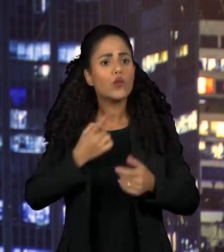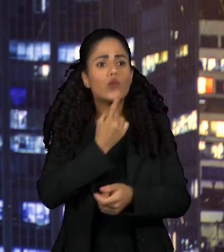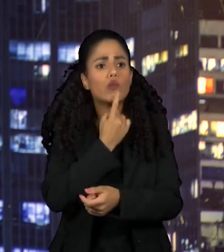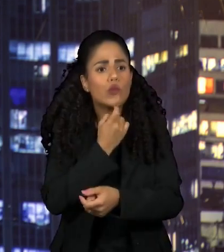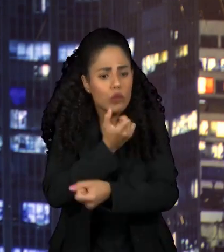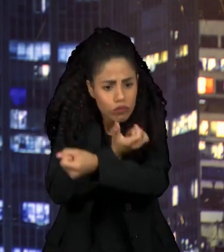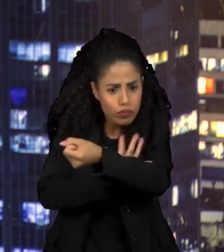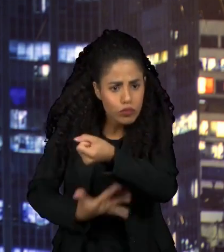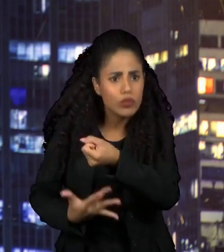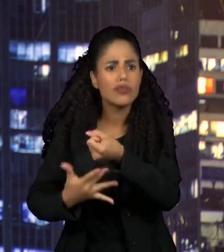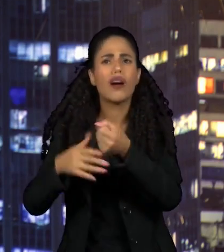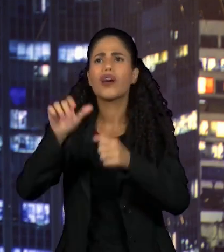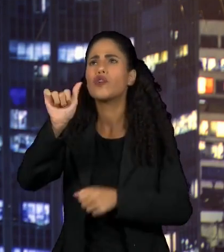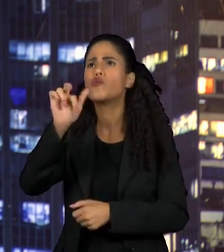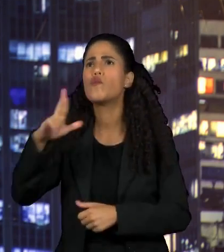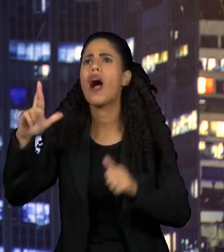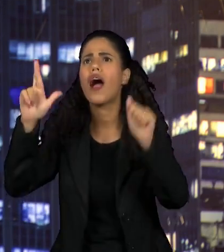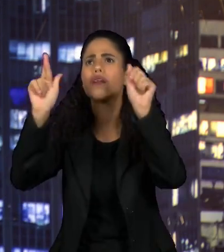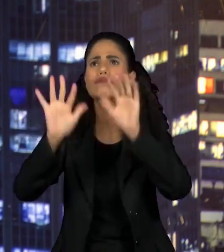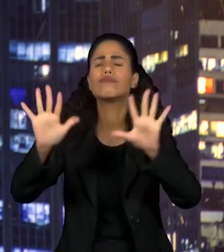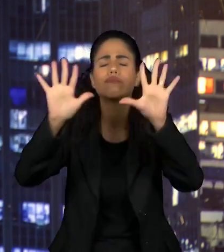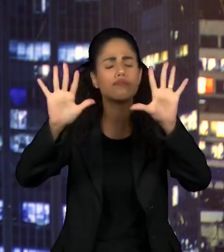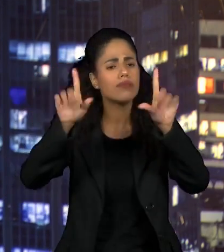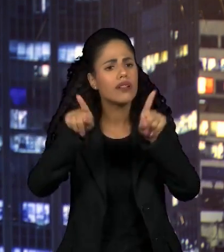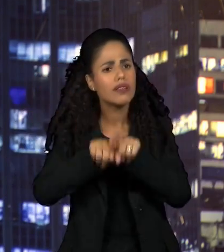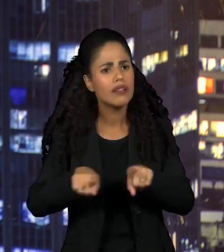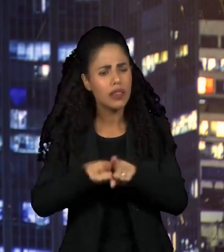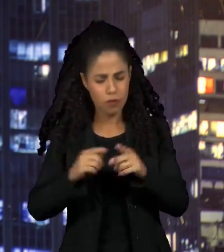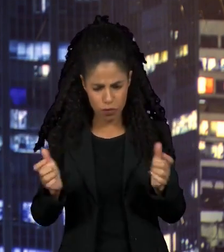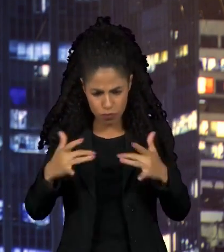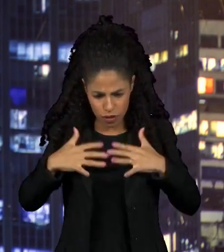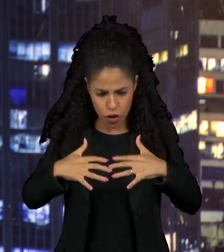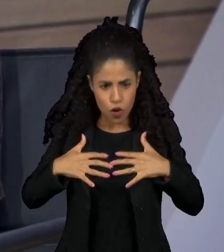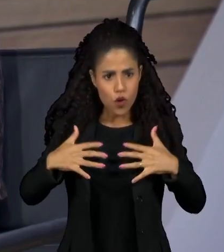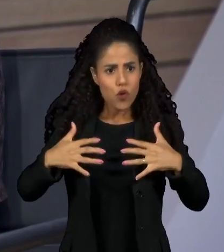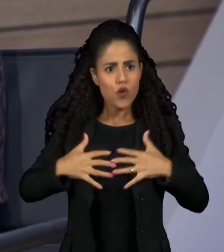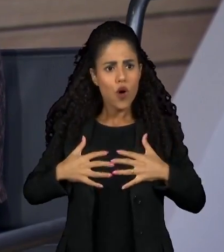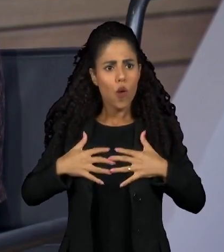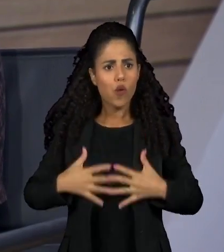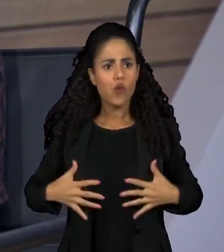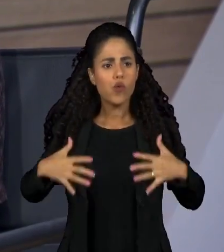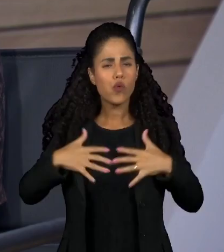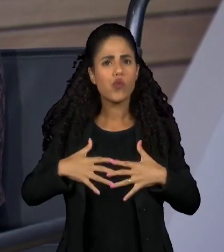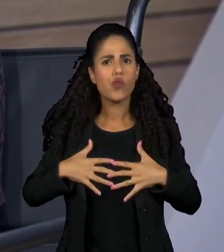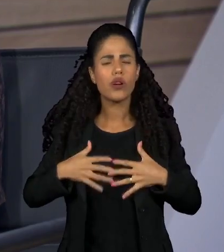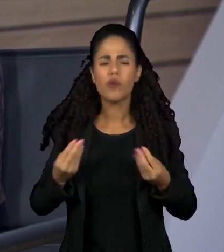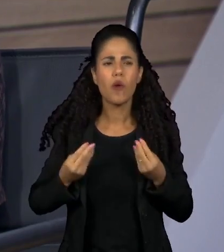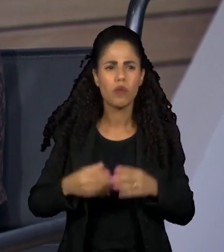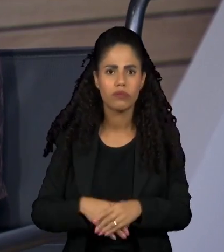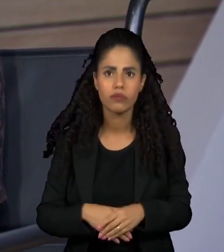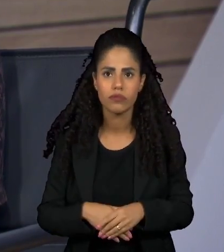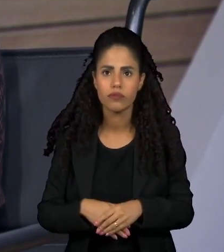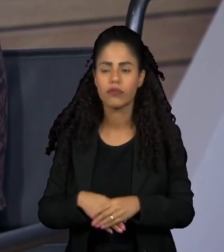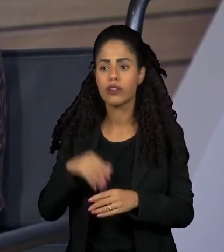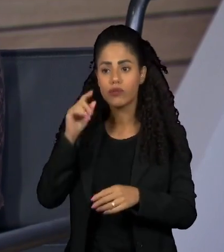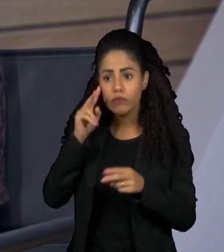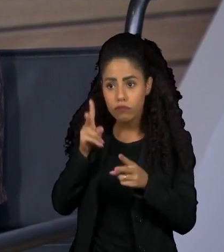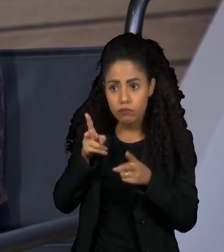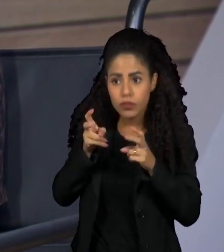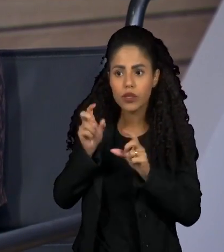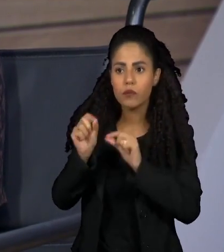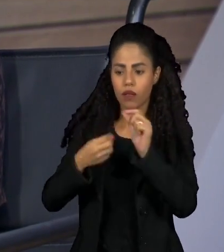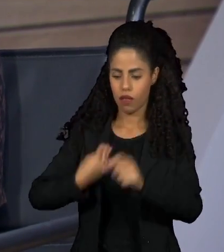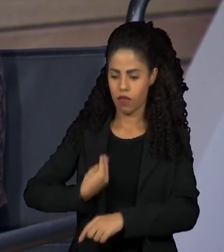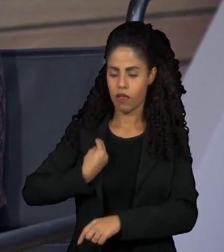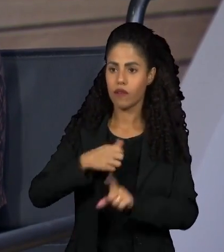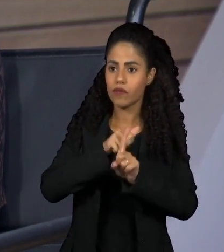materno, no ar, nos pulmões, no coração. Como é que nós chegamos a isso? A gente vive uma sociedade de consumo,